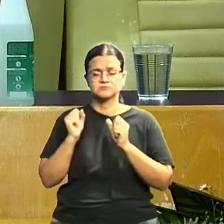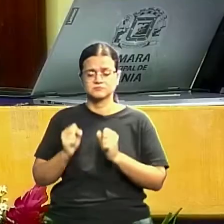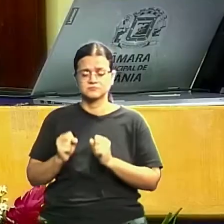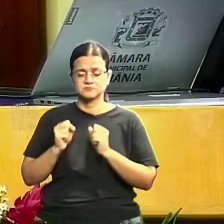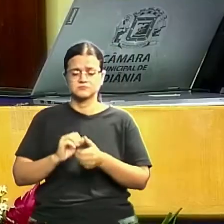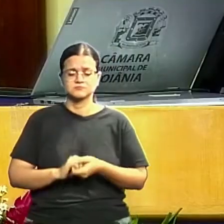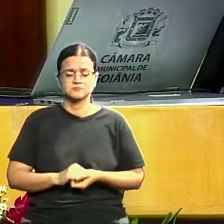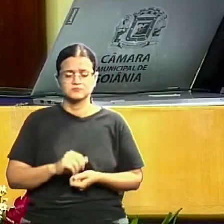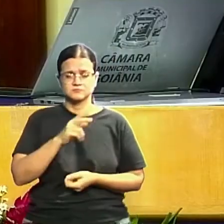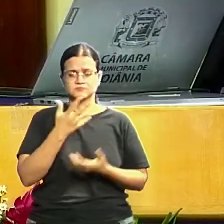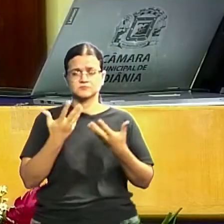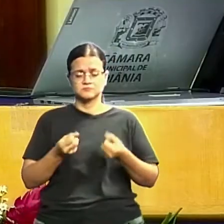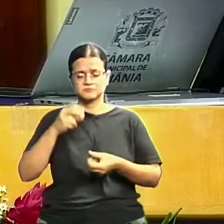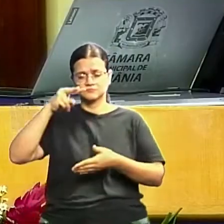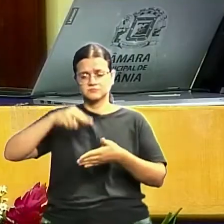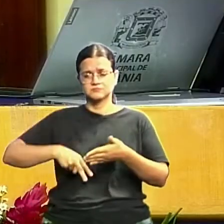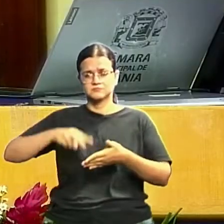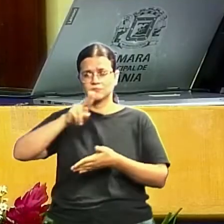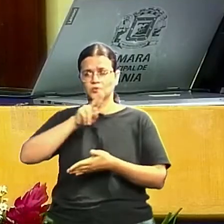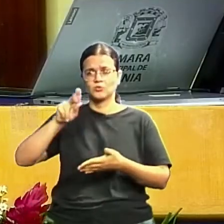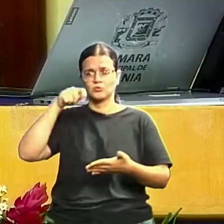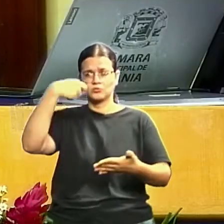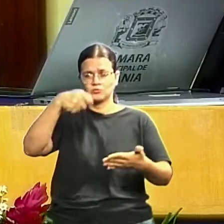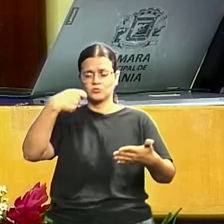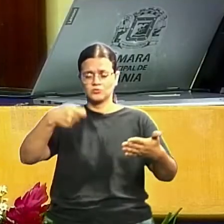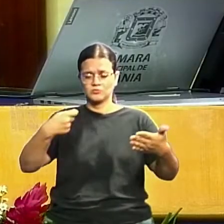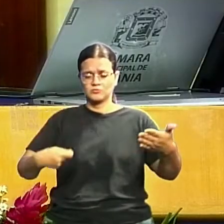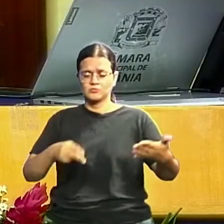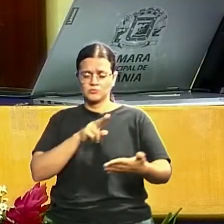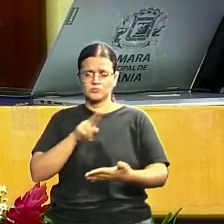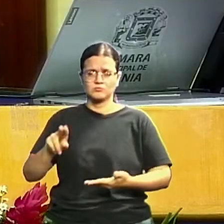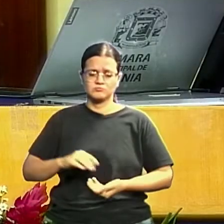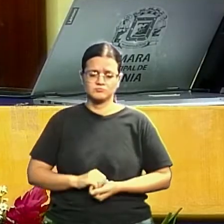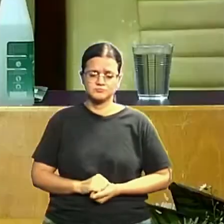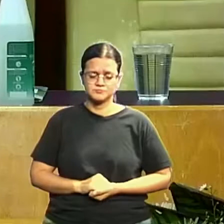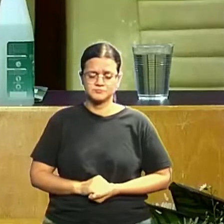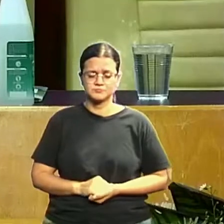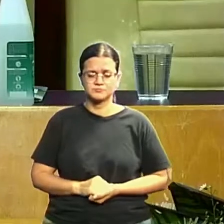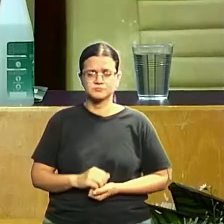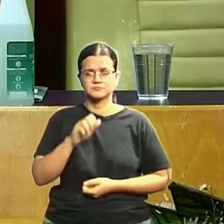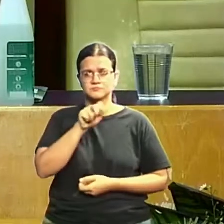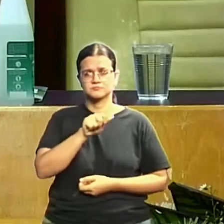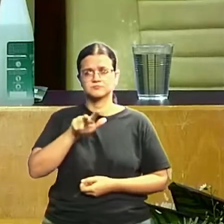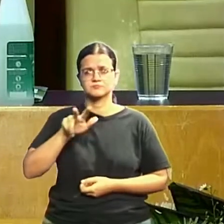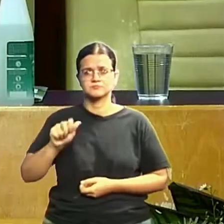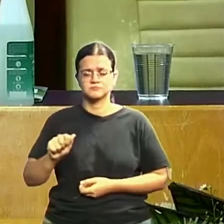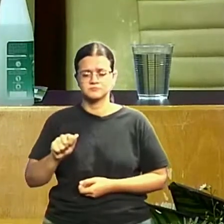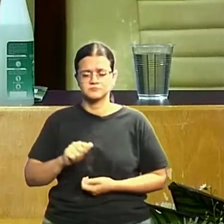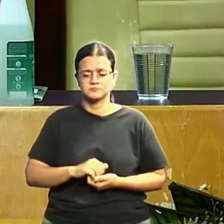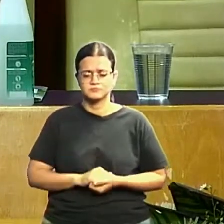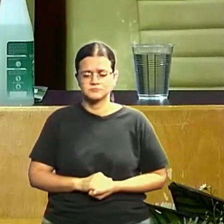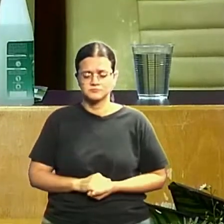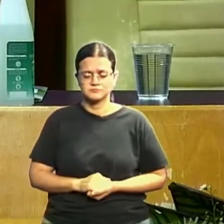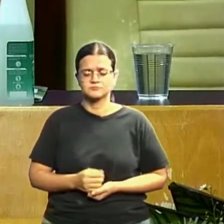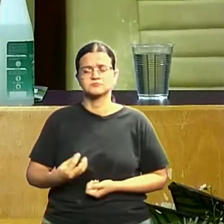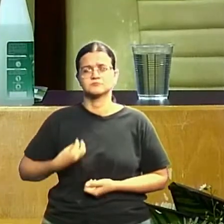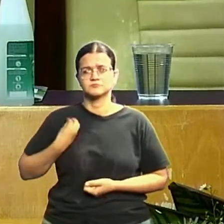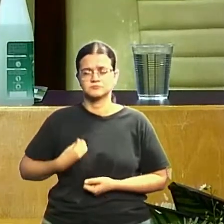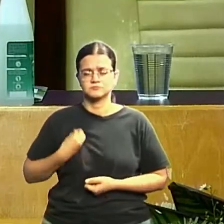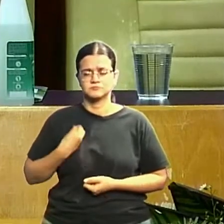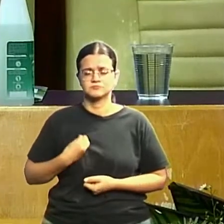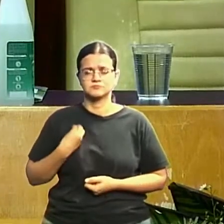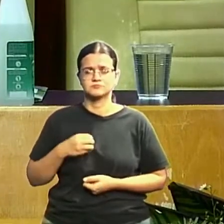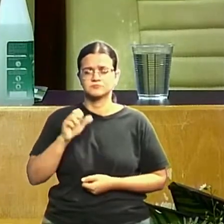Perfeitamente. Vamos à chamada nominal dos vereadores. Vereador Ava Santiago,